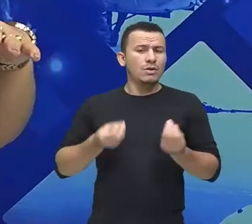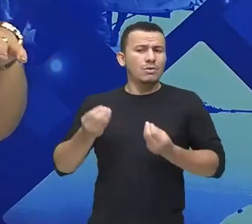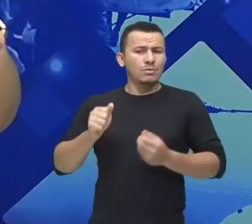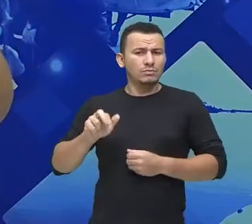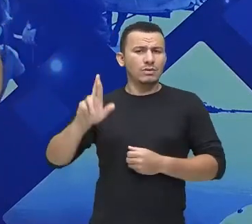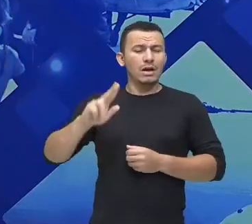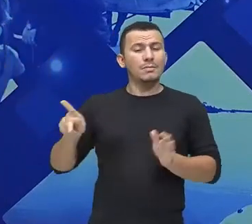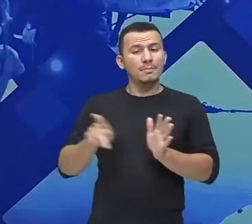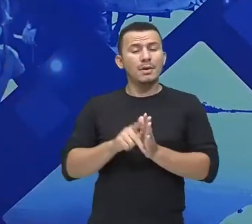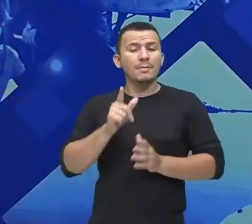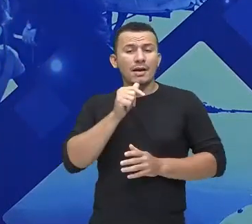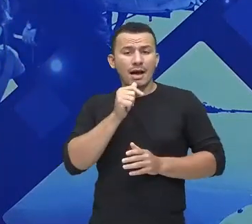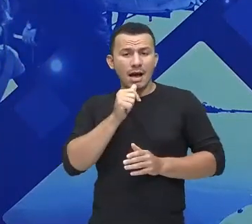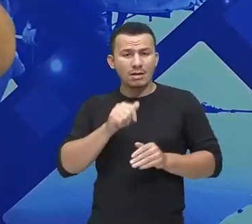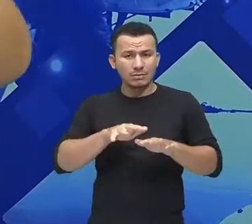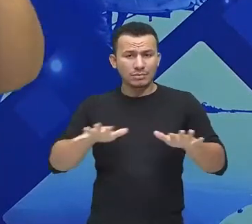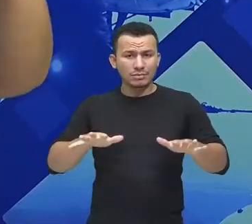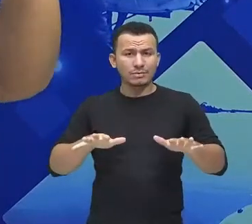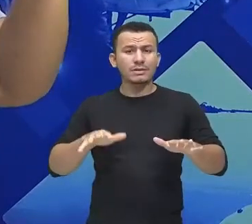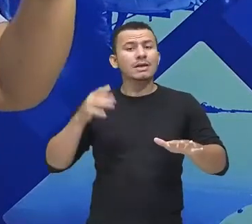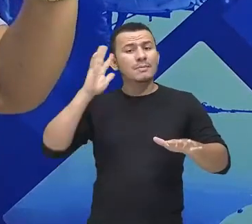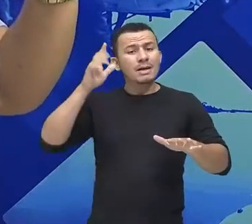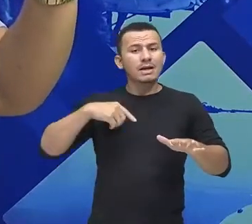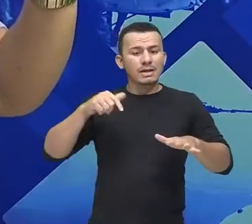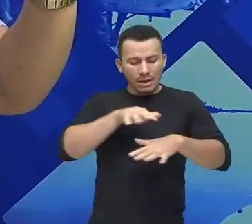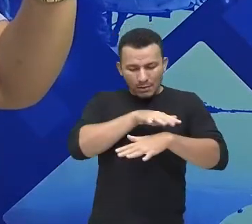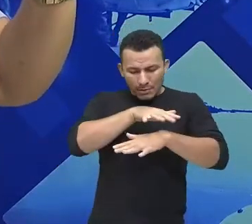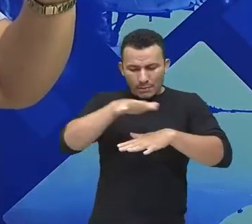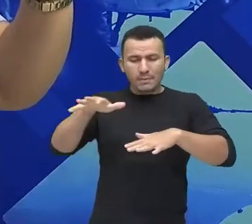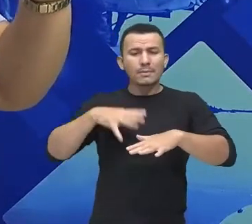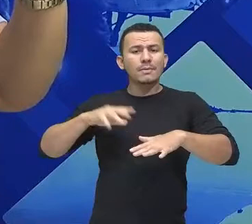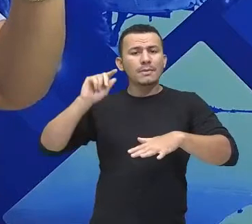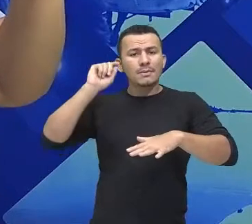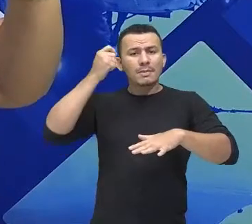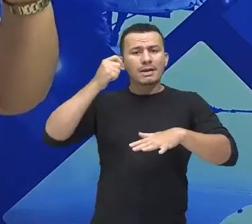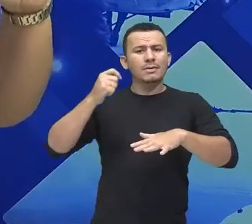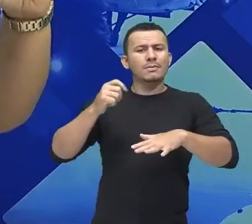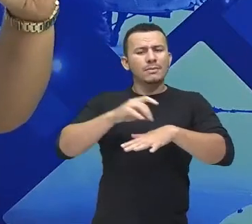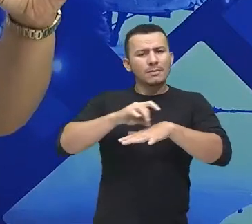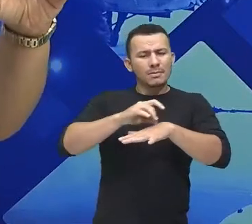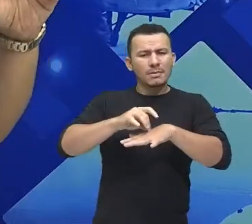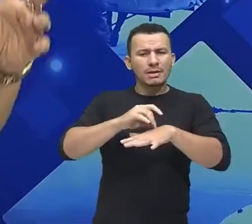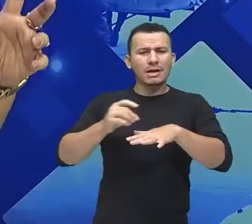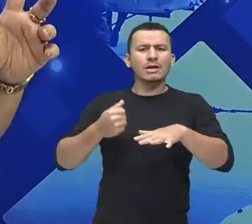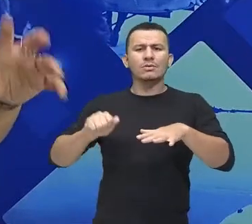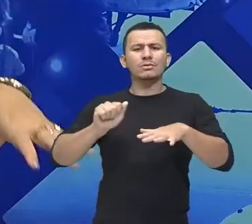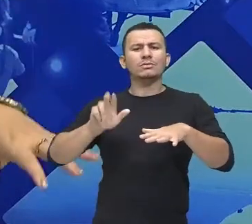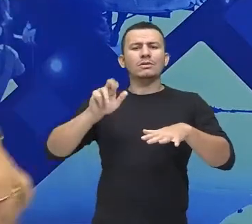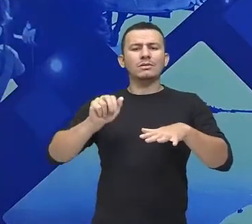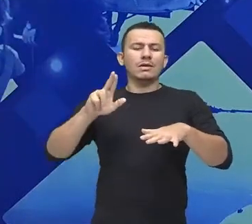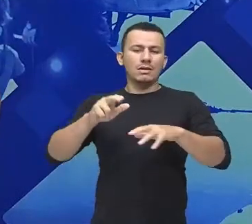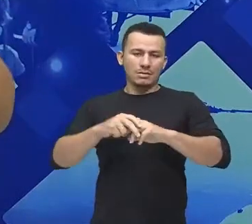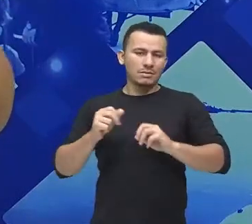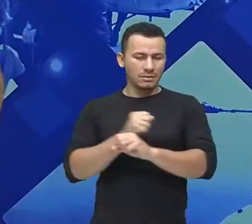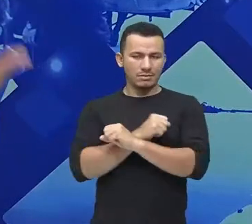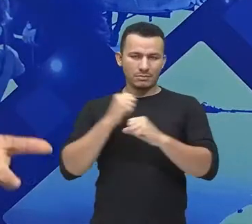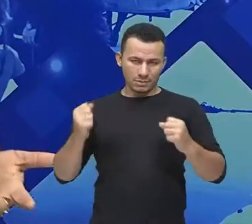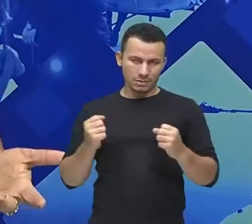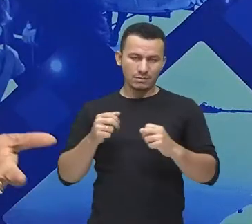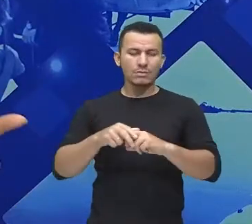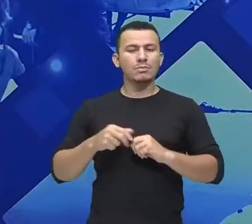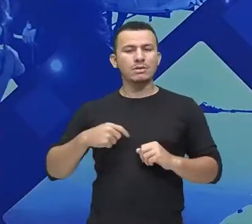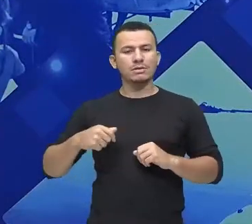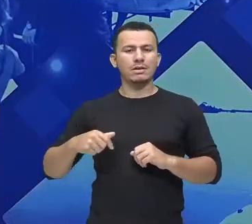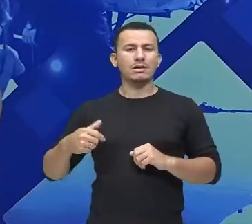da água, mas aí vem uma camada de petróleo em cima da água e eles ficam impossíveis de respirar. Por isso que você vai ter